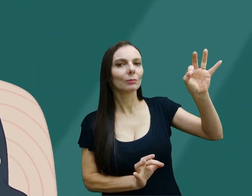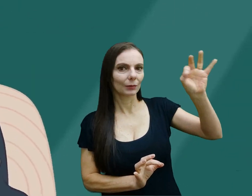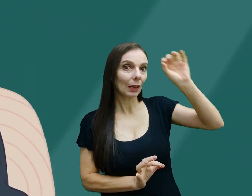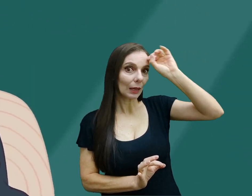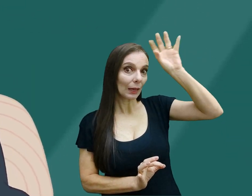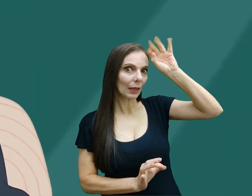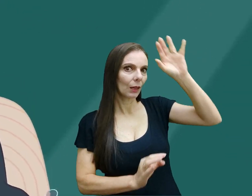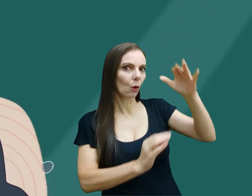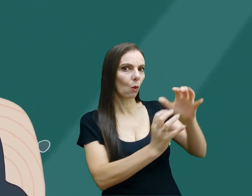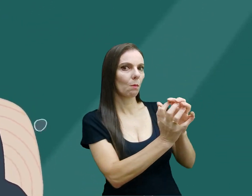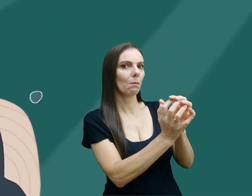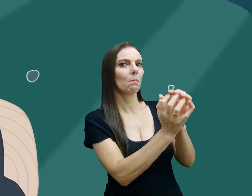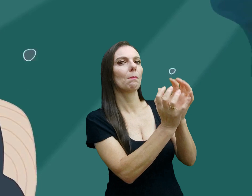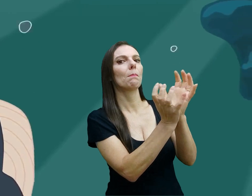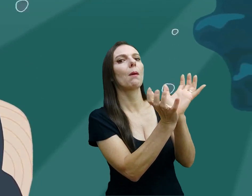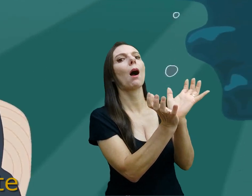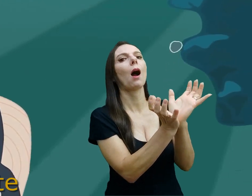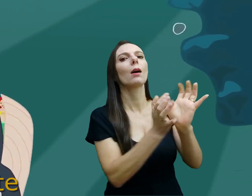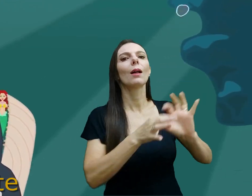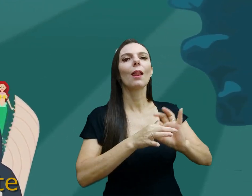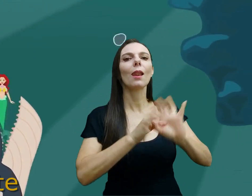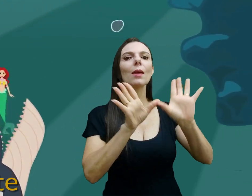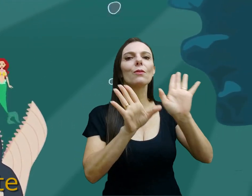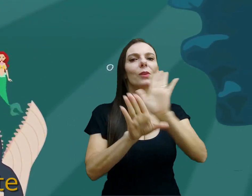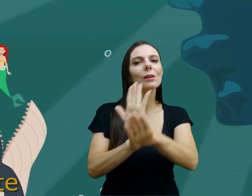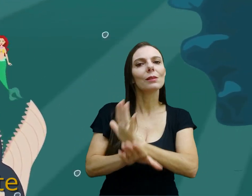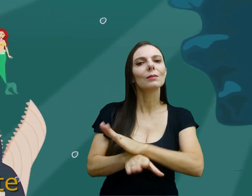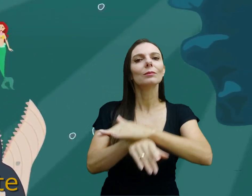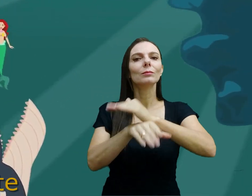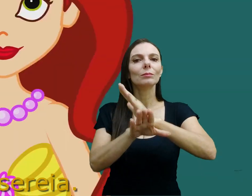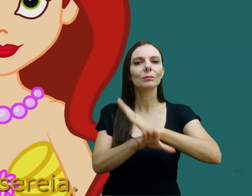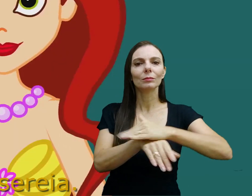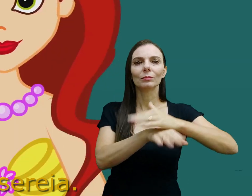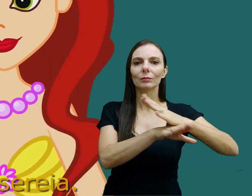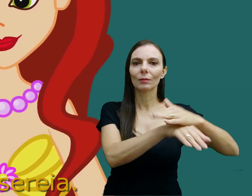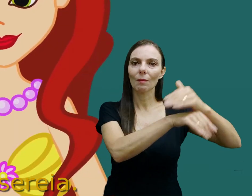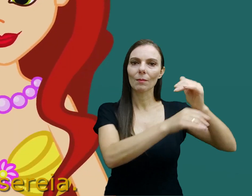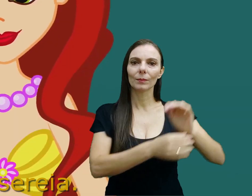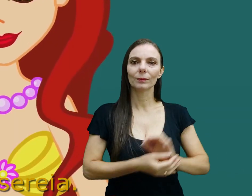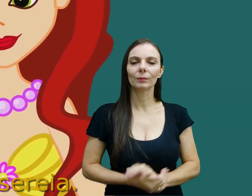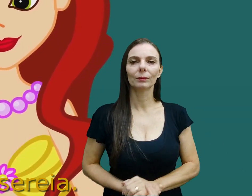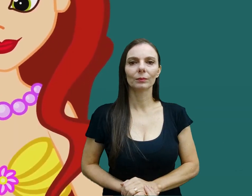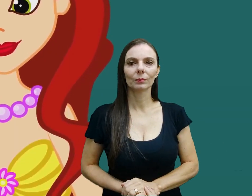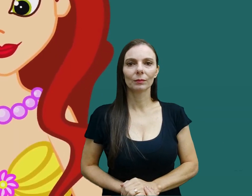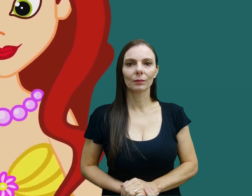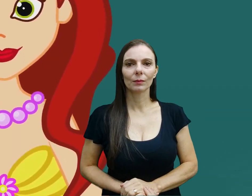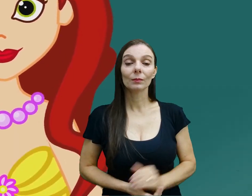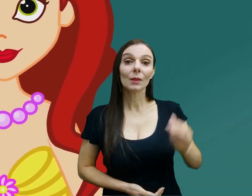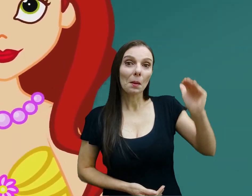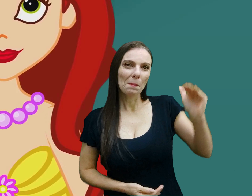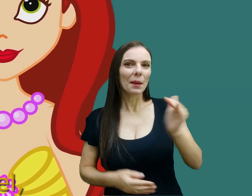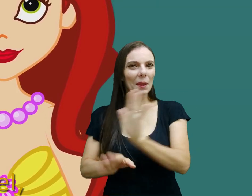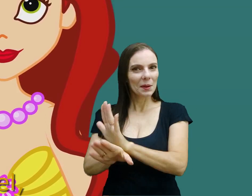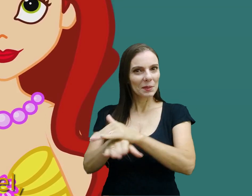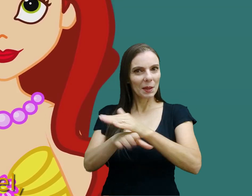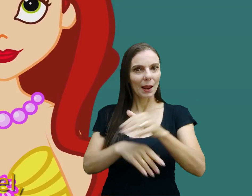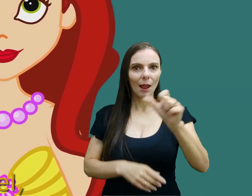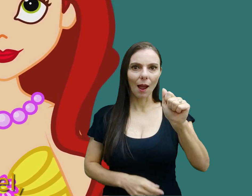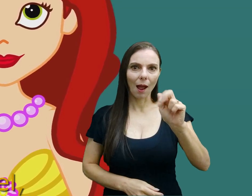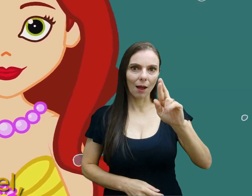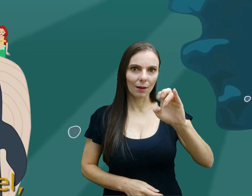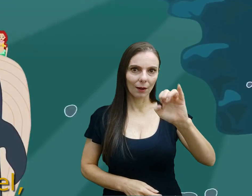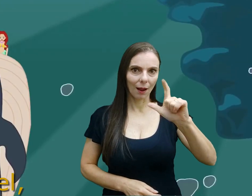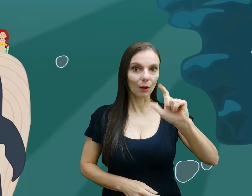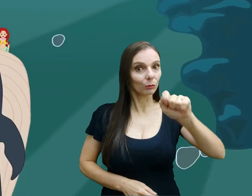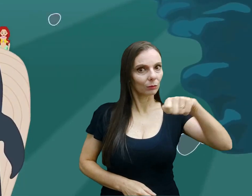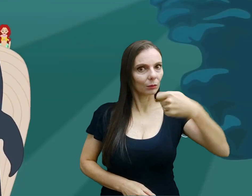de vista, Hiron, a baleia, abriu sua boca gigante, liberando a pequena sereia. A pequena